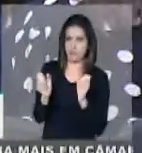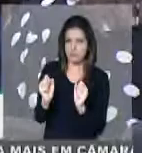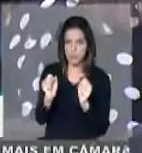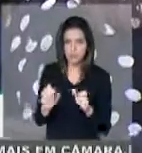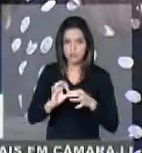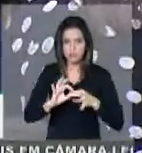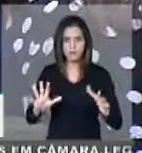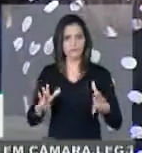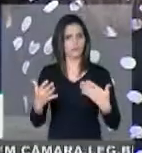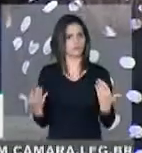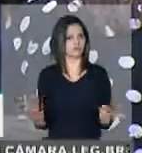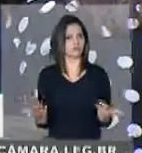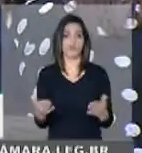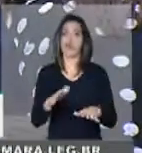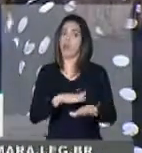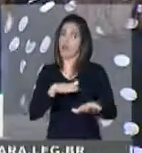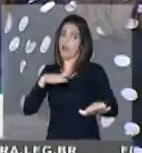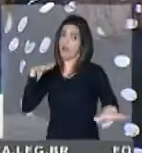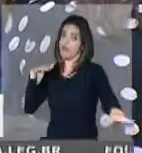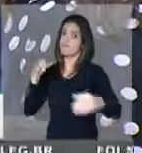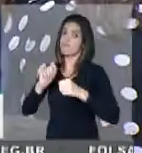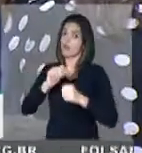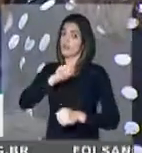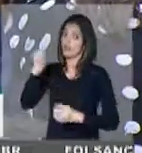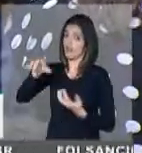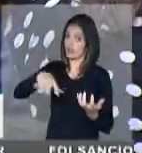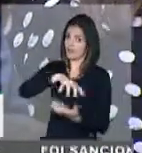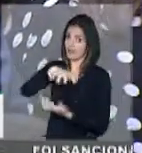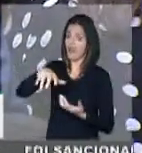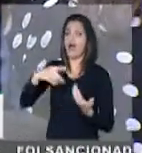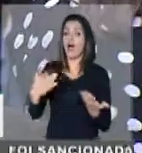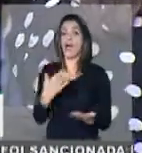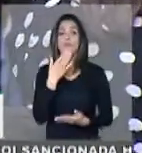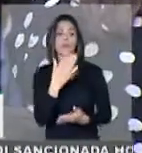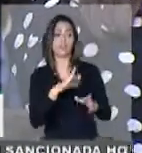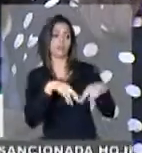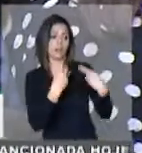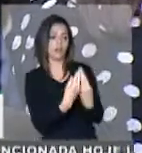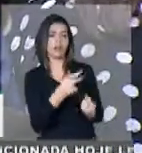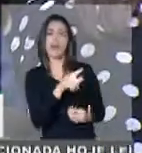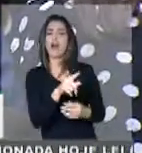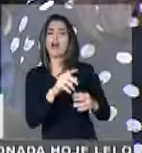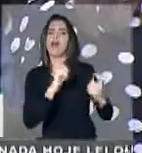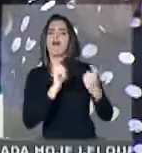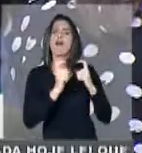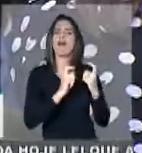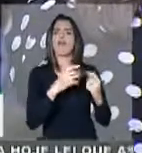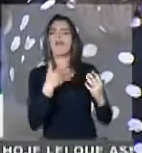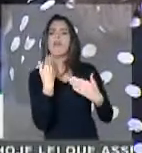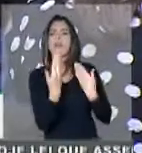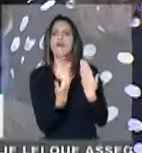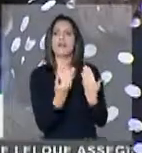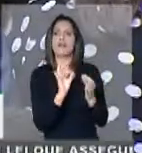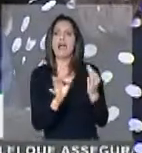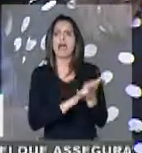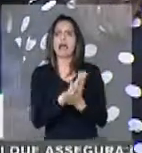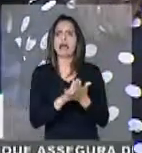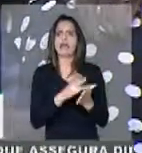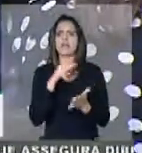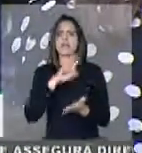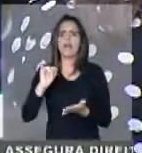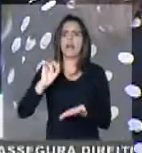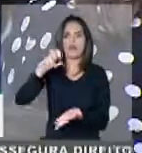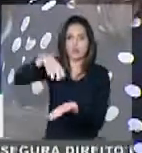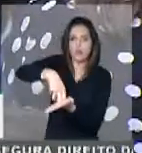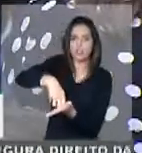discutido. Então foi por isso que eu pedi essa audiência. Lá não foi falado que vai descumprir lei, que vai punir fiscal, não foi falado nada